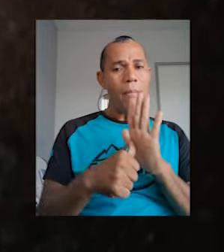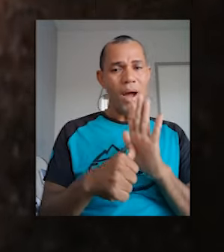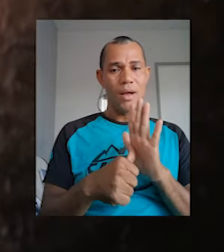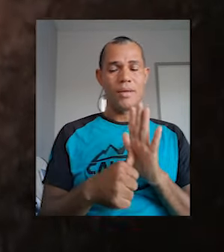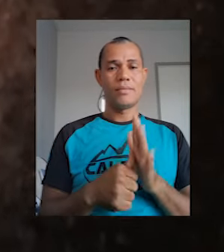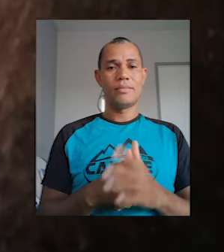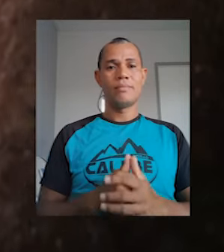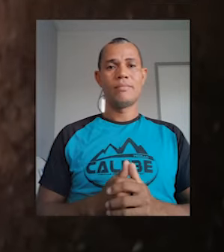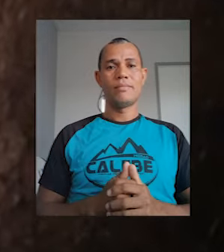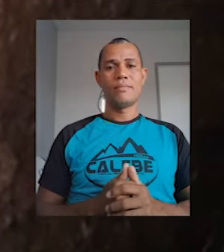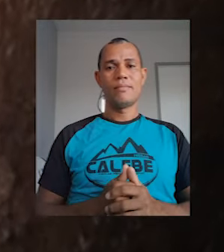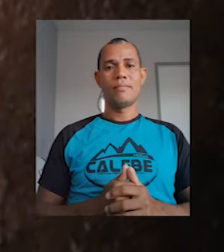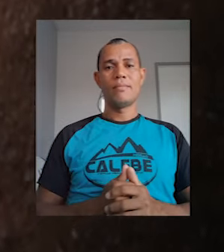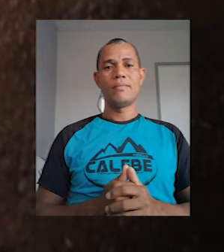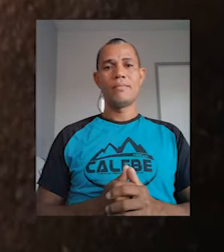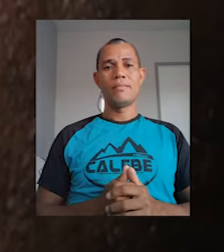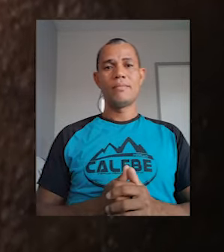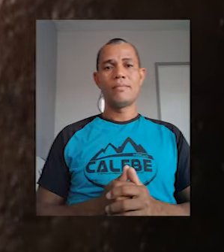pensando que eu ia roubar.